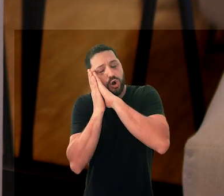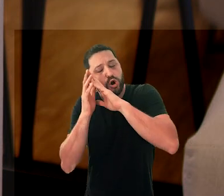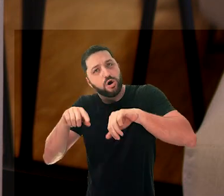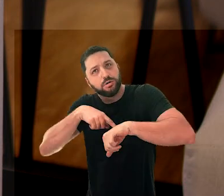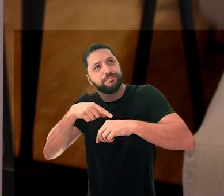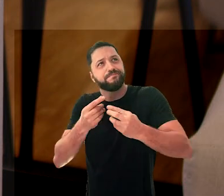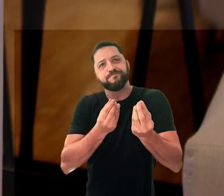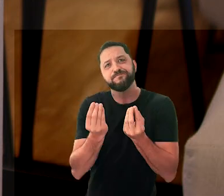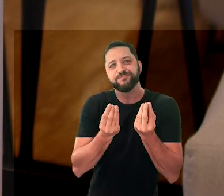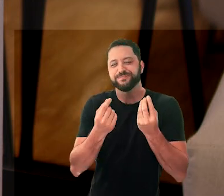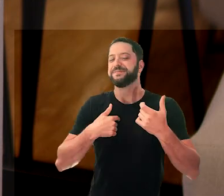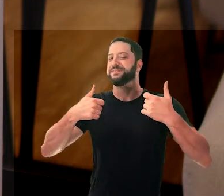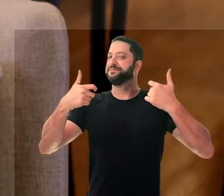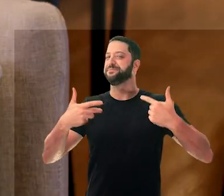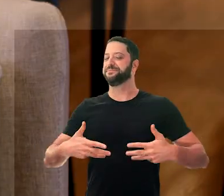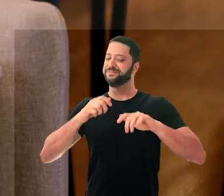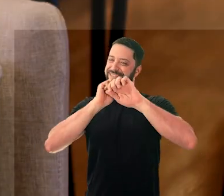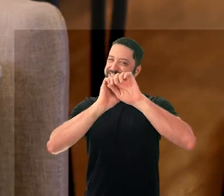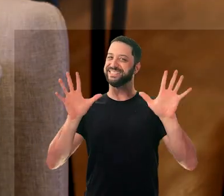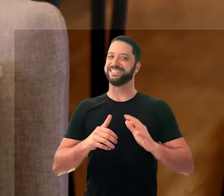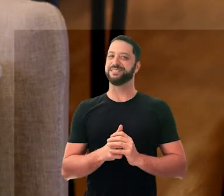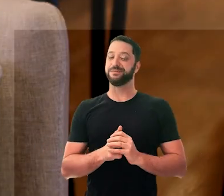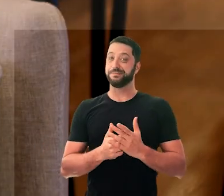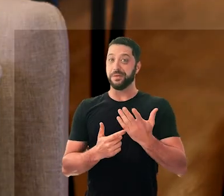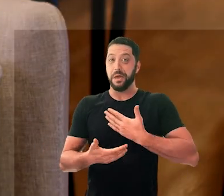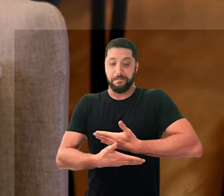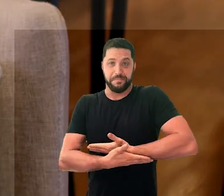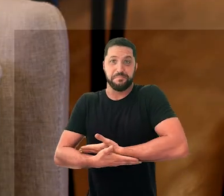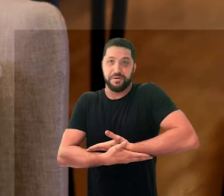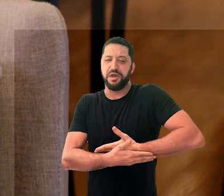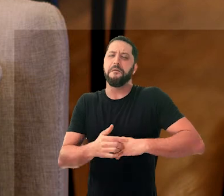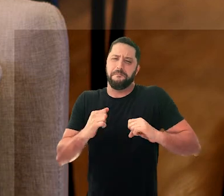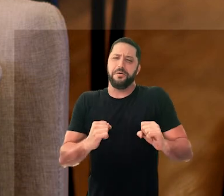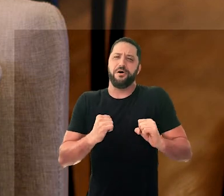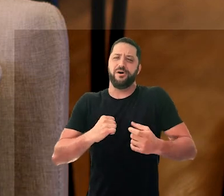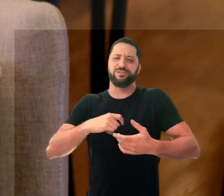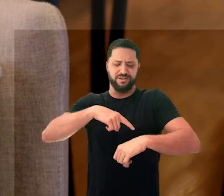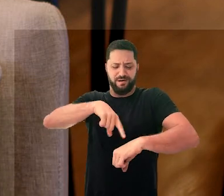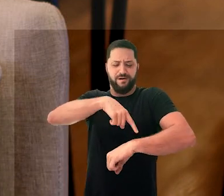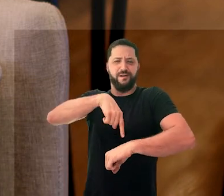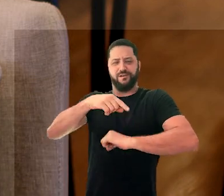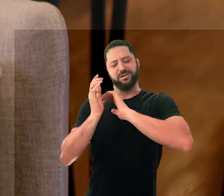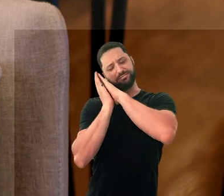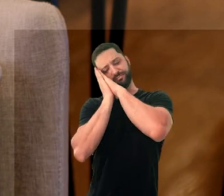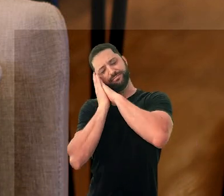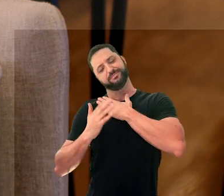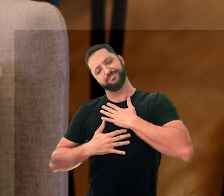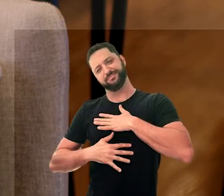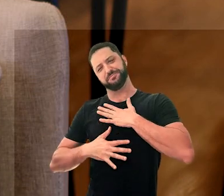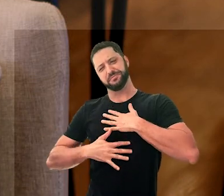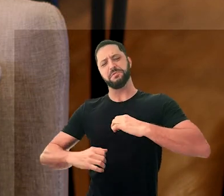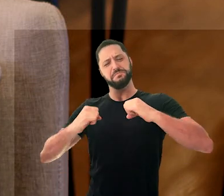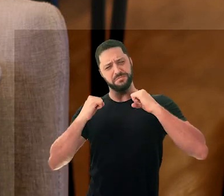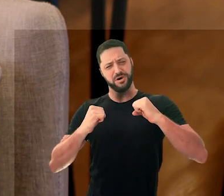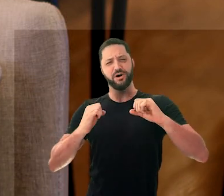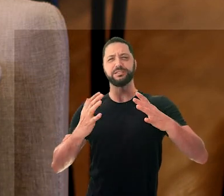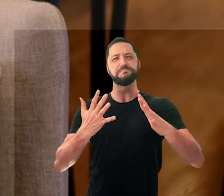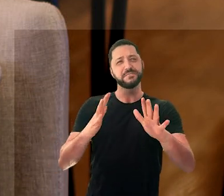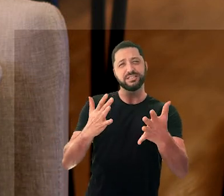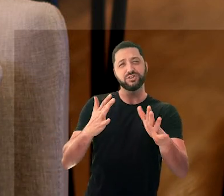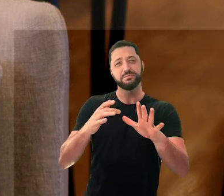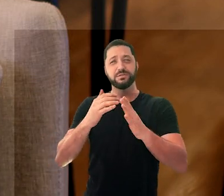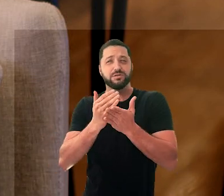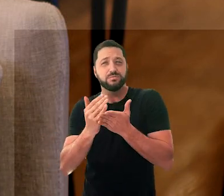conhecer um pouco mais sobre este assunto. É claro que os bebês podem passar a noite inteira dormindo tranquilamente a partir